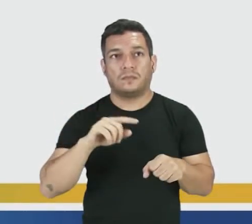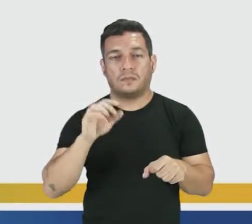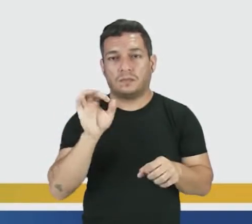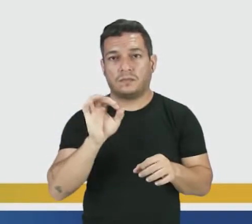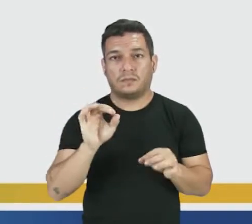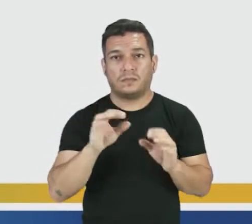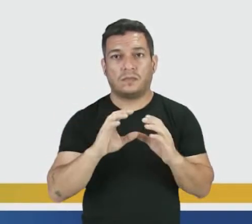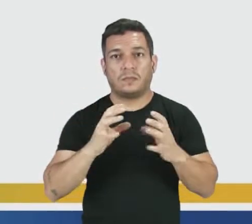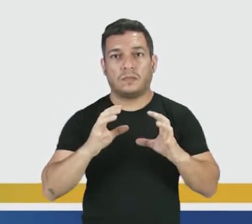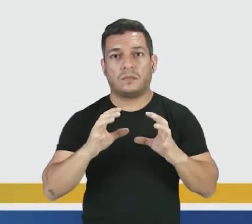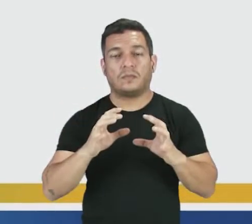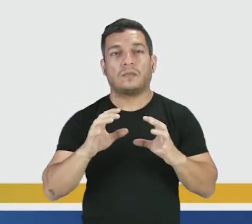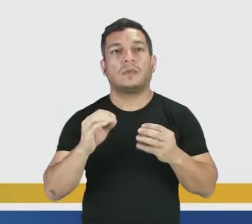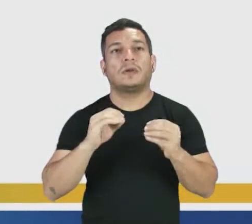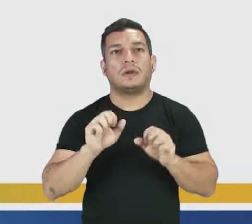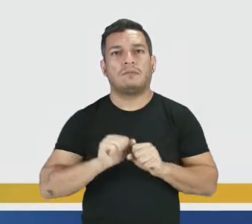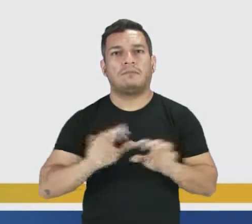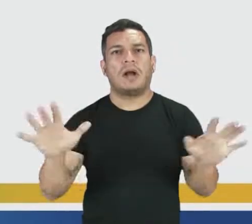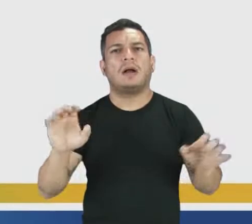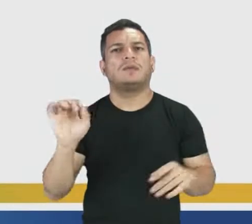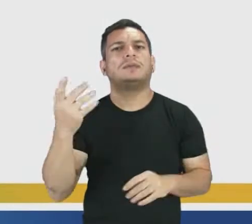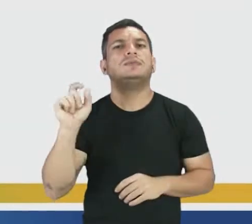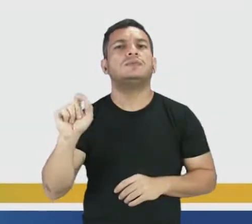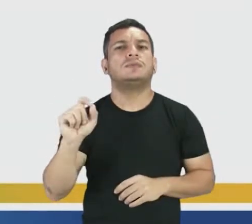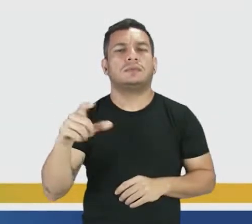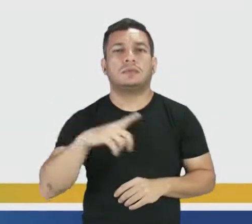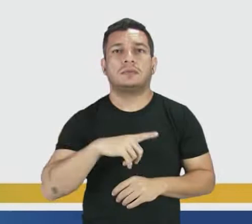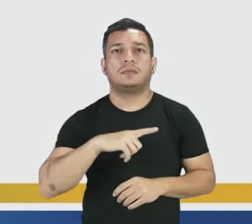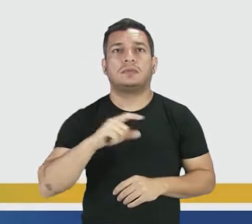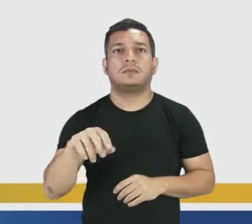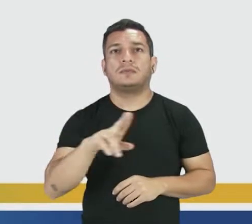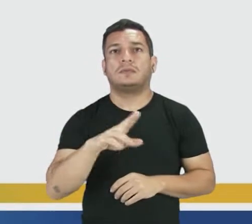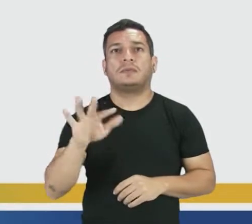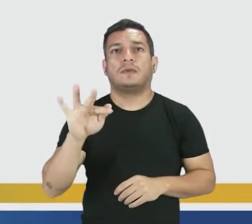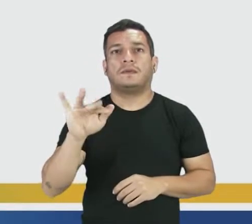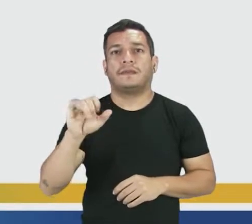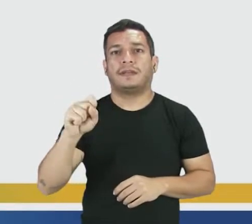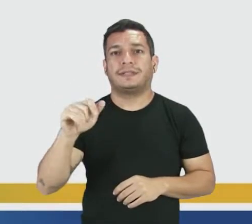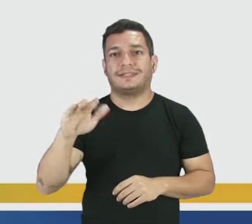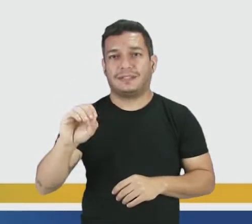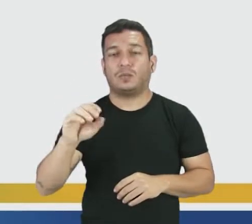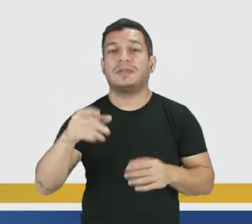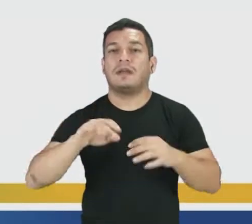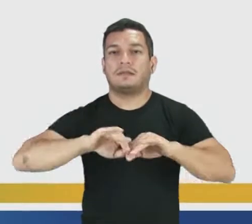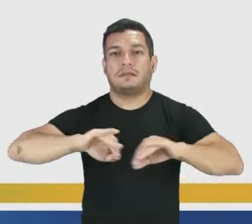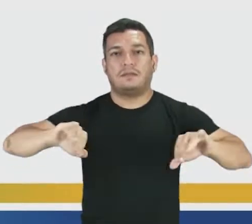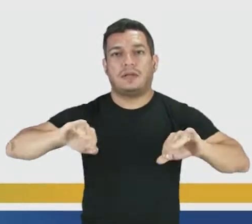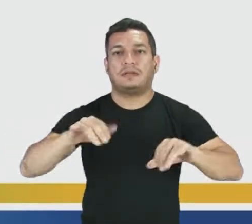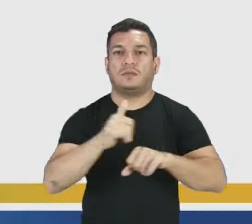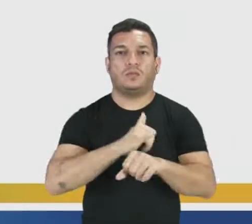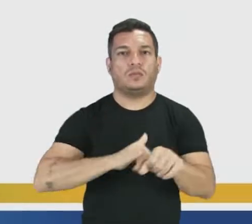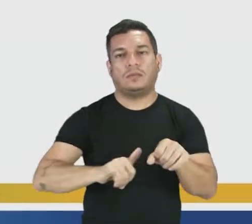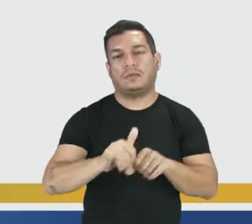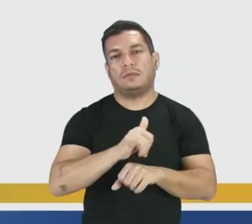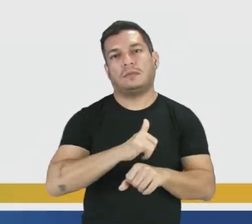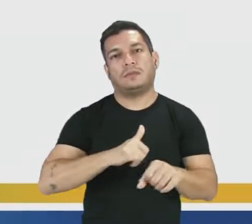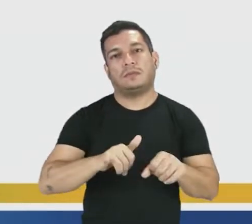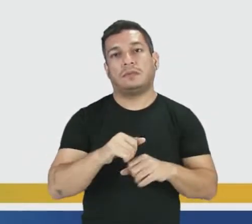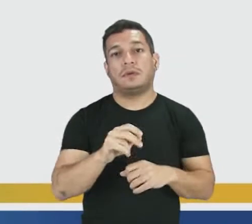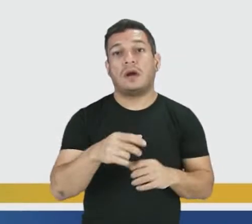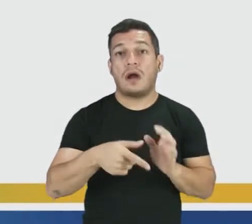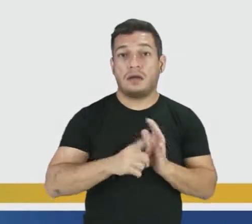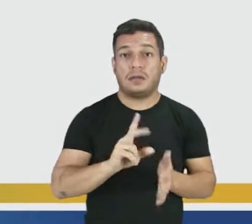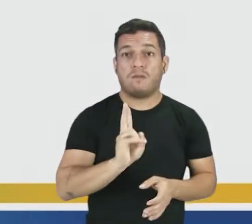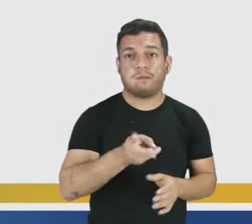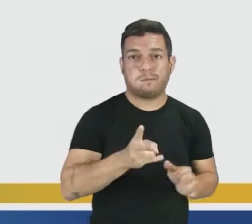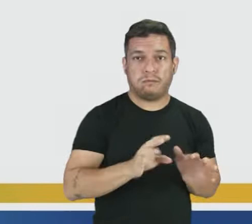que acontece quando ele é bombardeado? A gente vai ter a chamada fissão, que é essa separação do átomo. Ele estava instável,